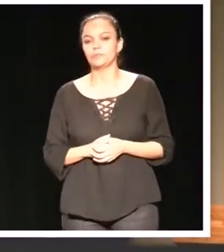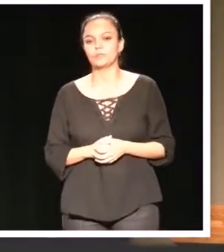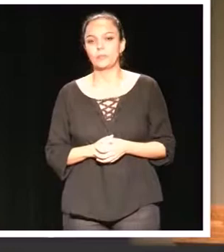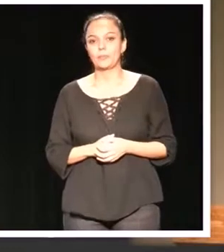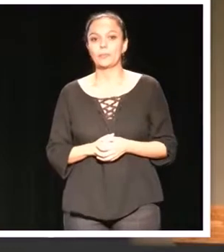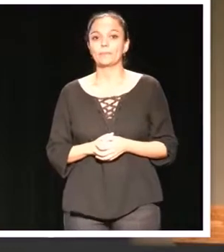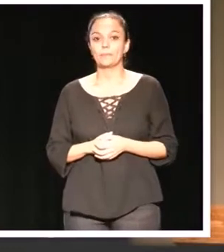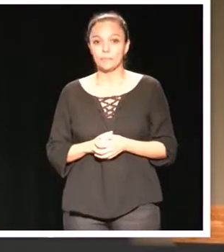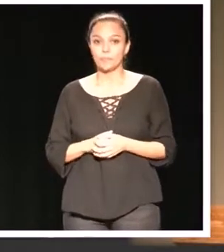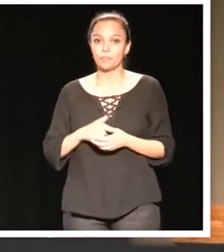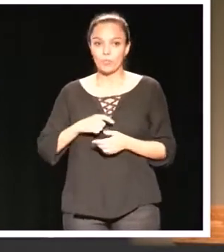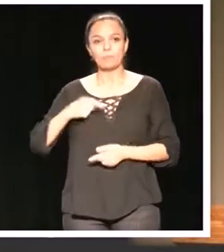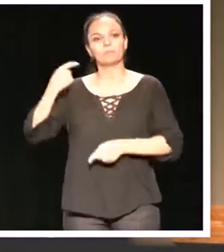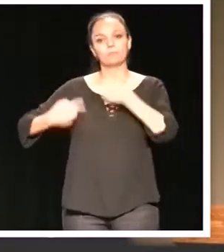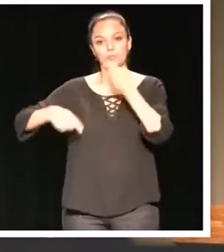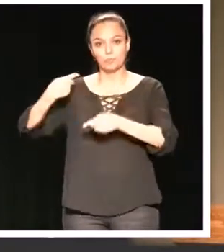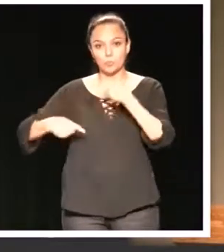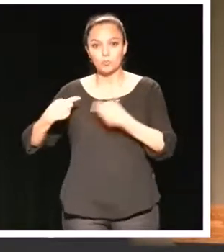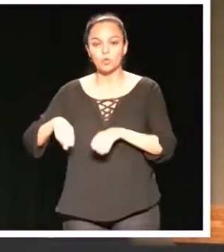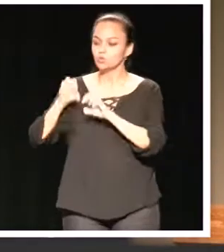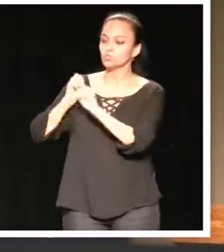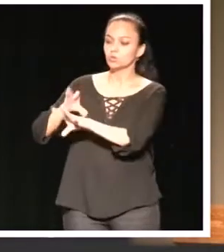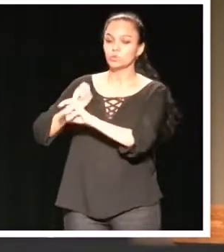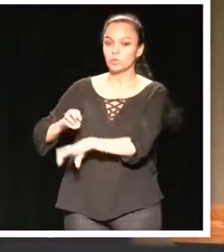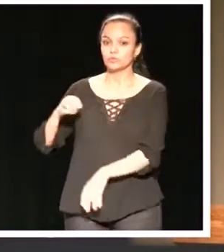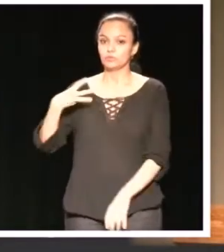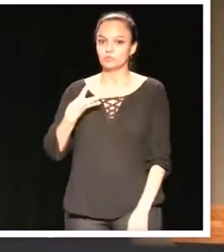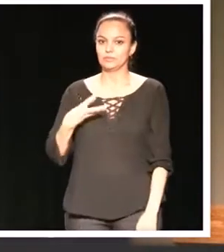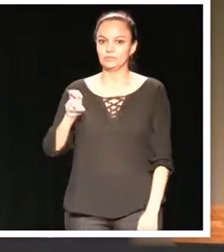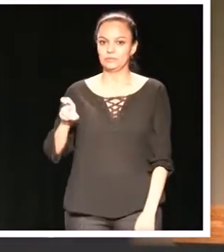Políticas educativas, 35%.